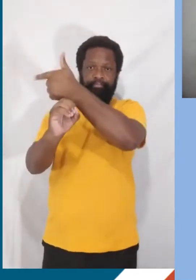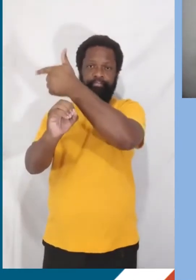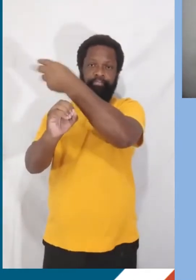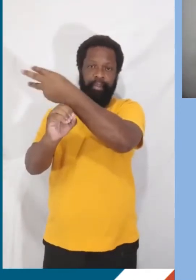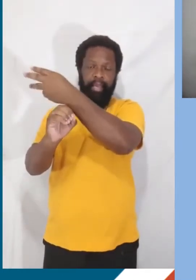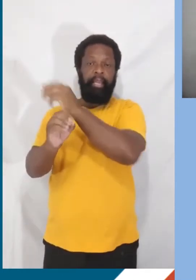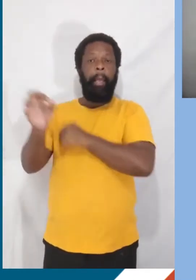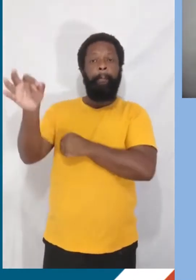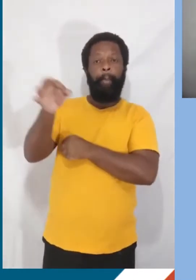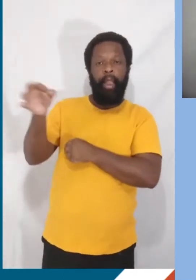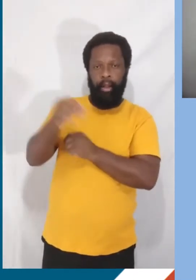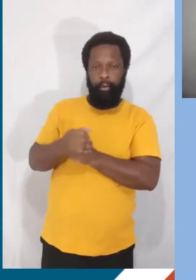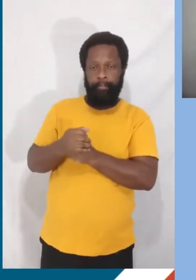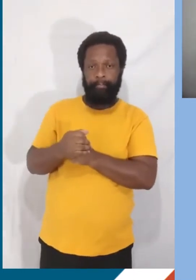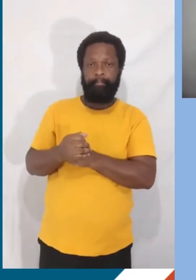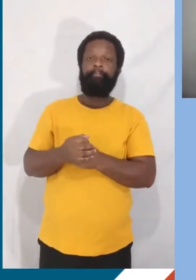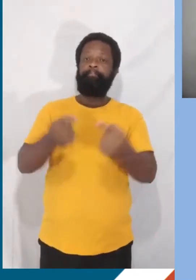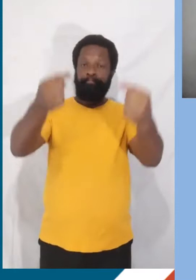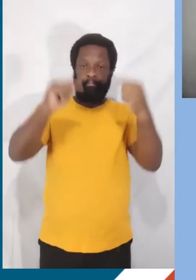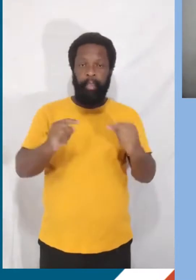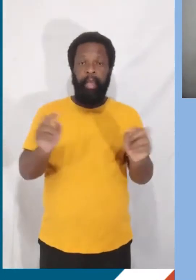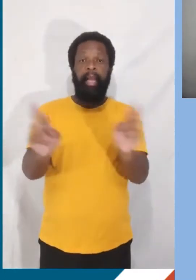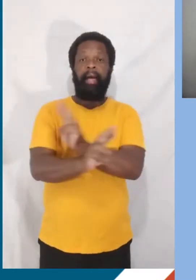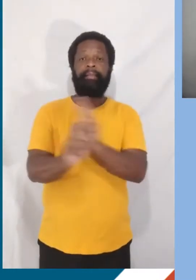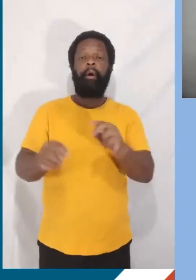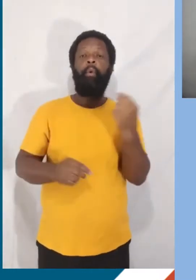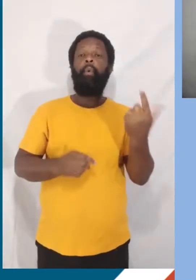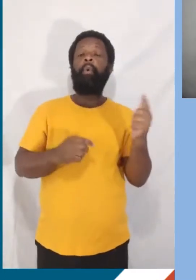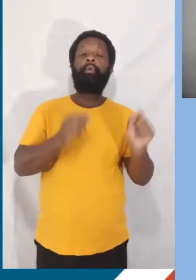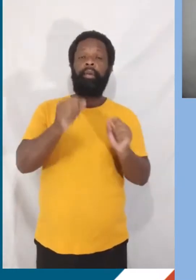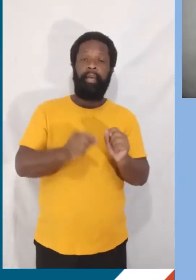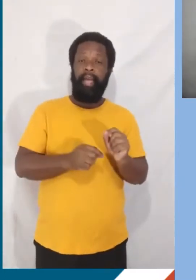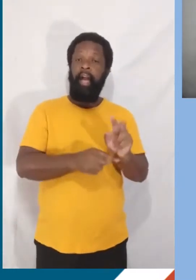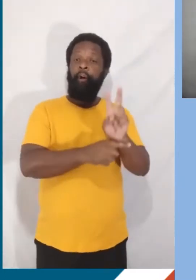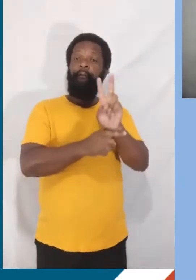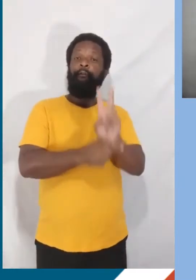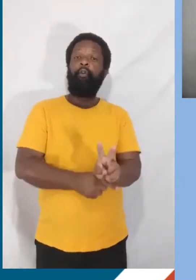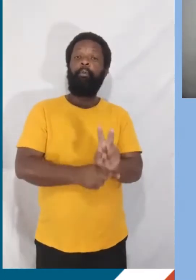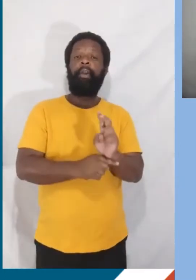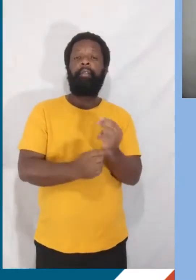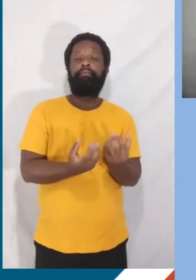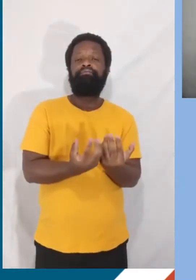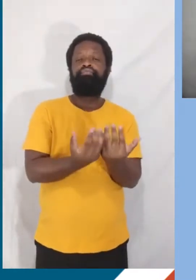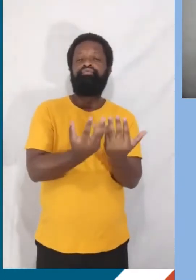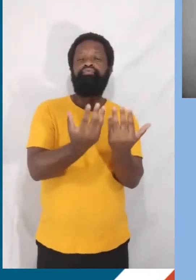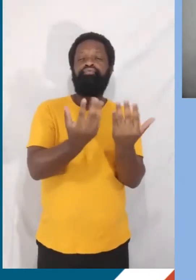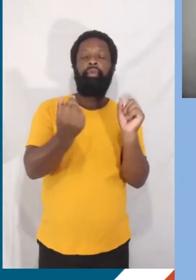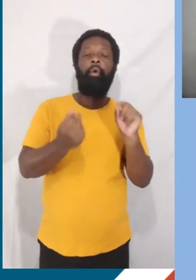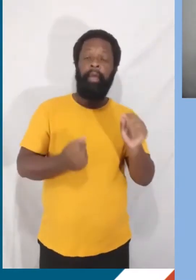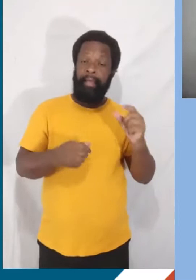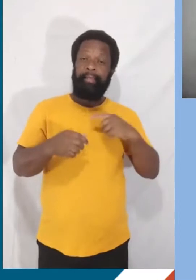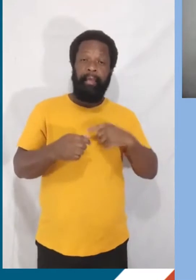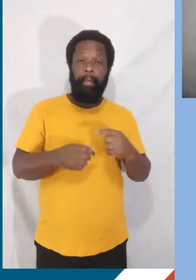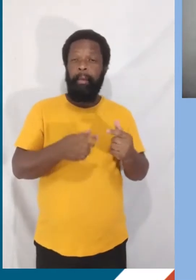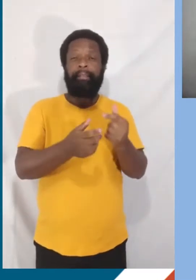moléculas, tá? E uma outra relação é mol com volume de um gás, em que, para você fazer essa relação, ele vai ter que estar